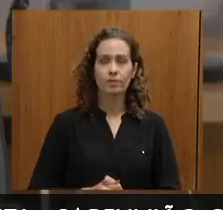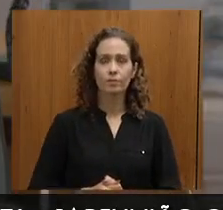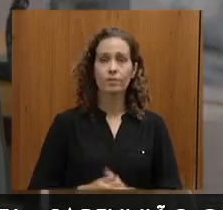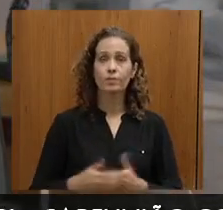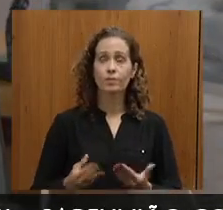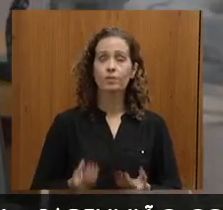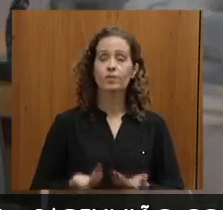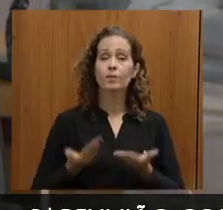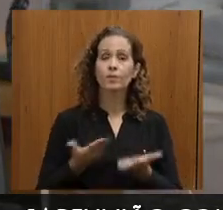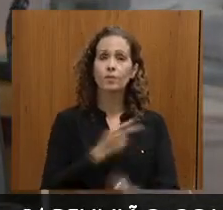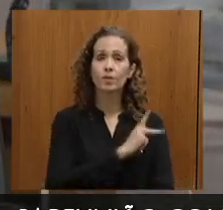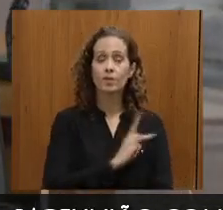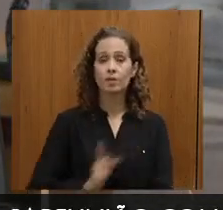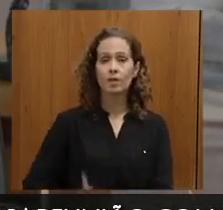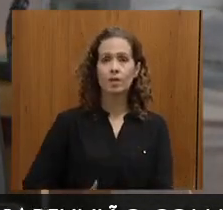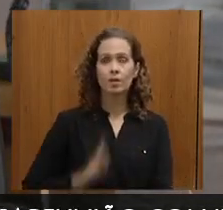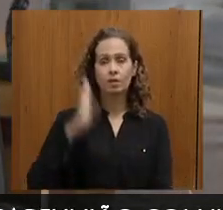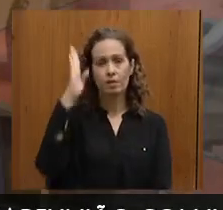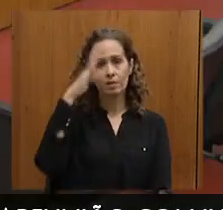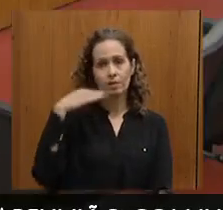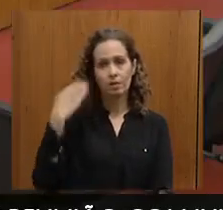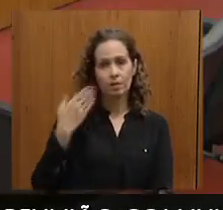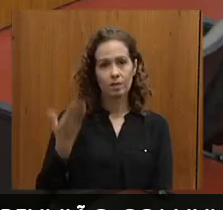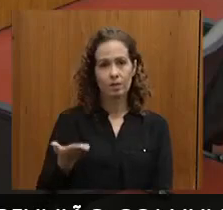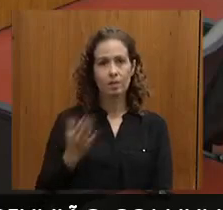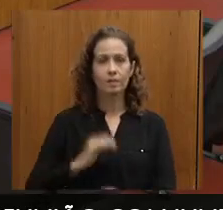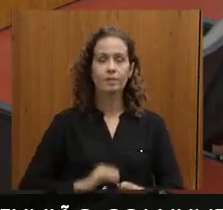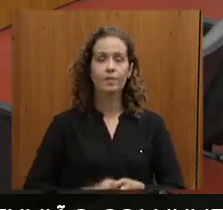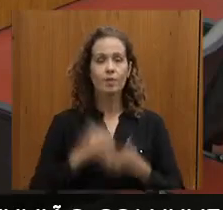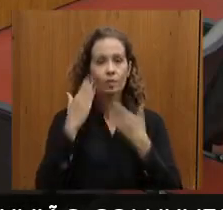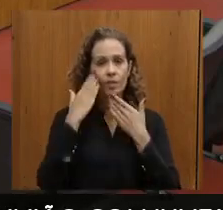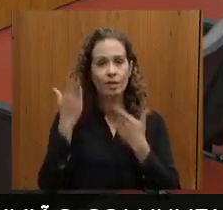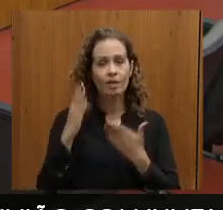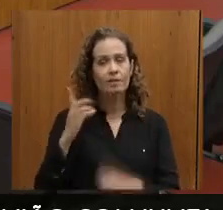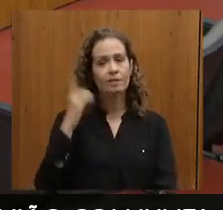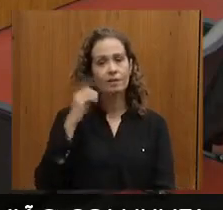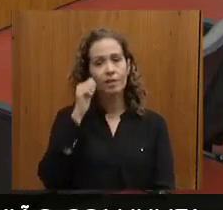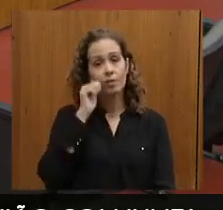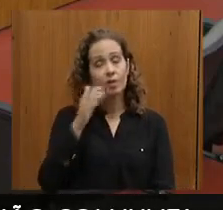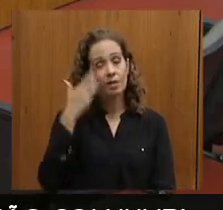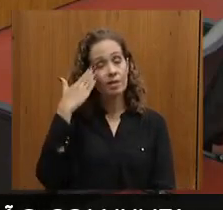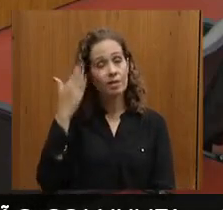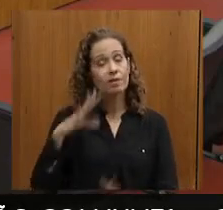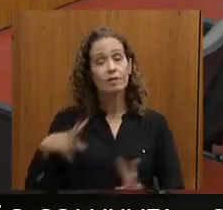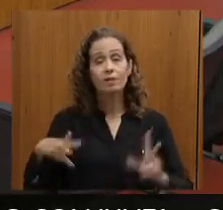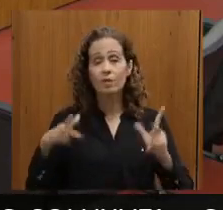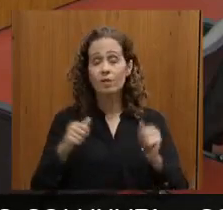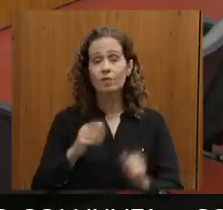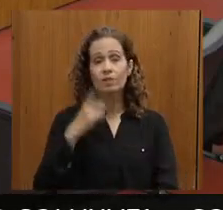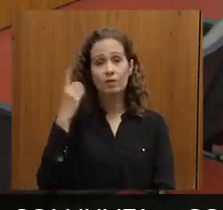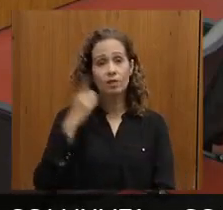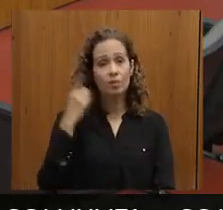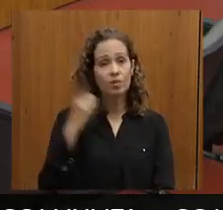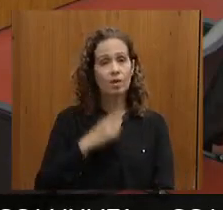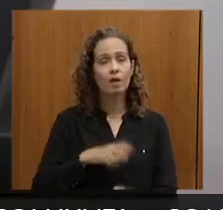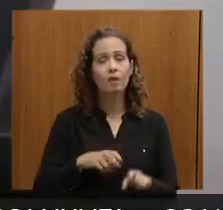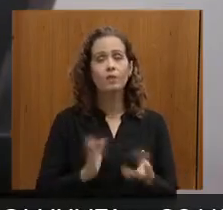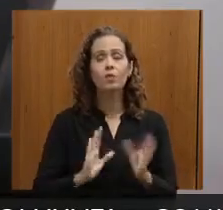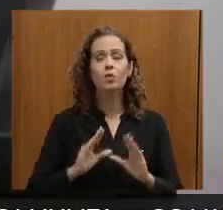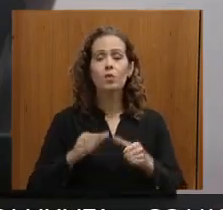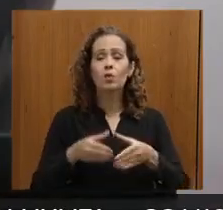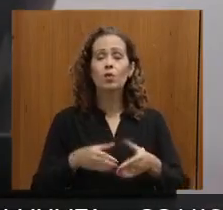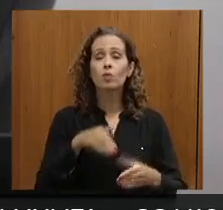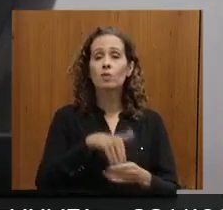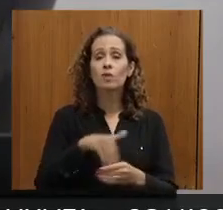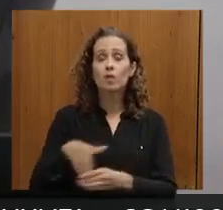devolvo a presidência à deputada Beatriz Serqueira. Obrigada, deputada. Agradecendo a todos os deputados que compuseram o coro para